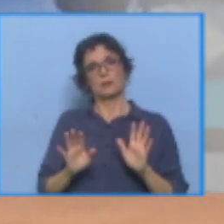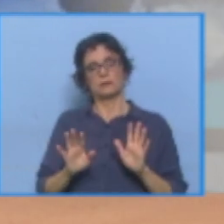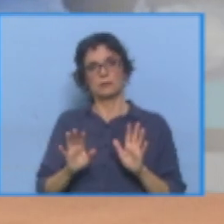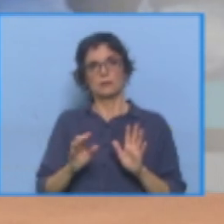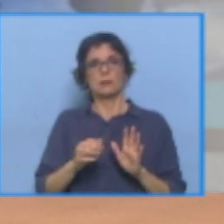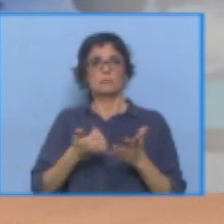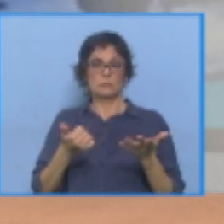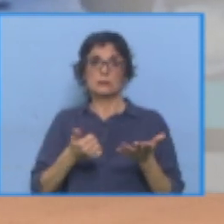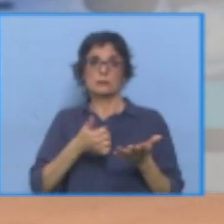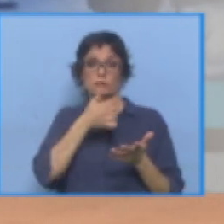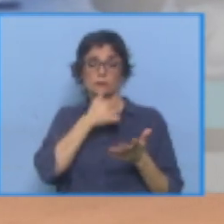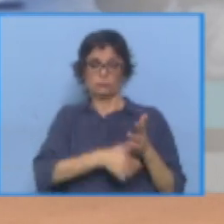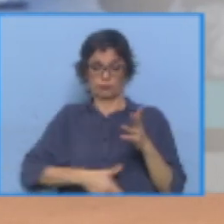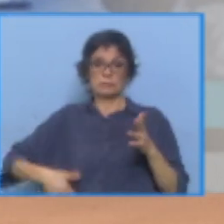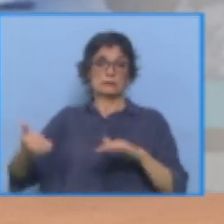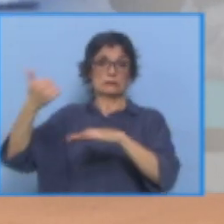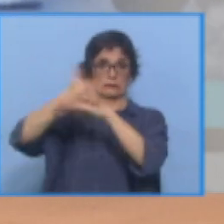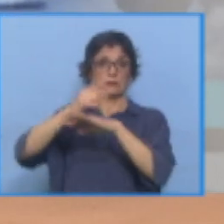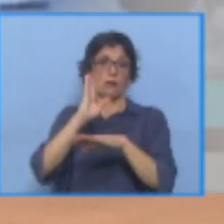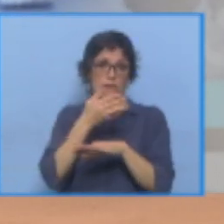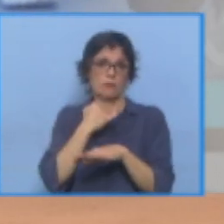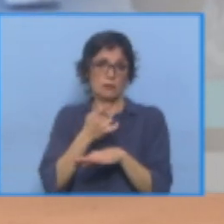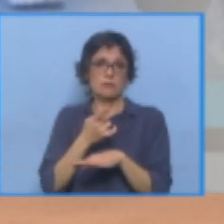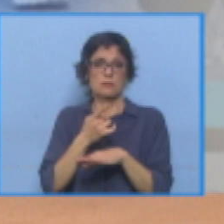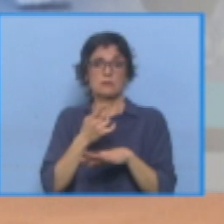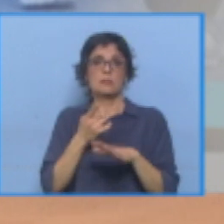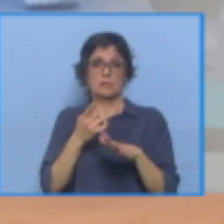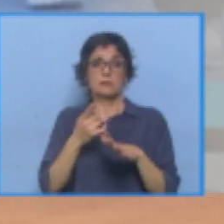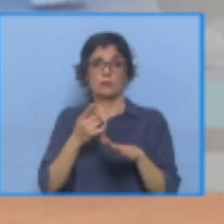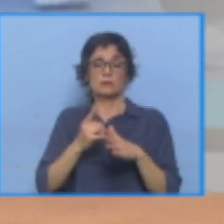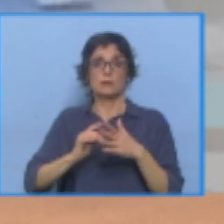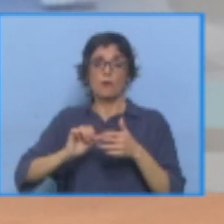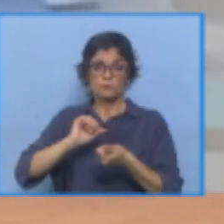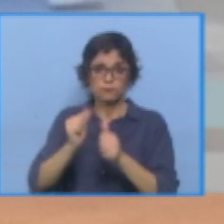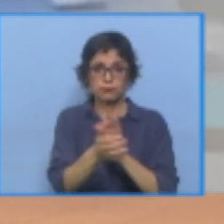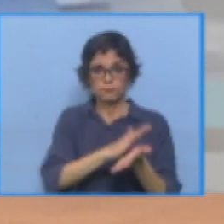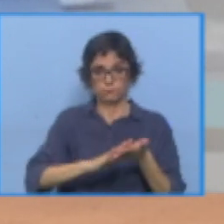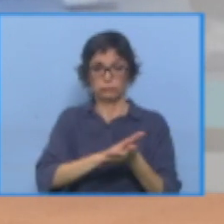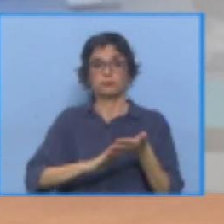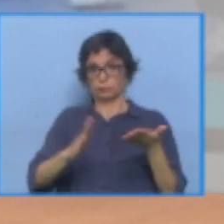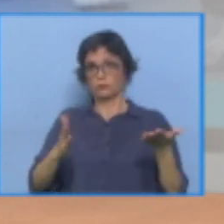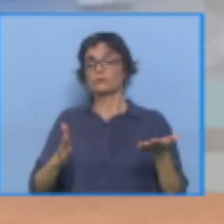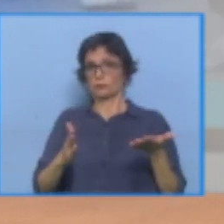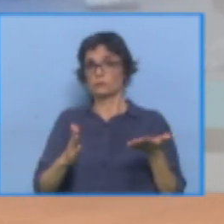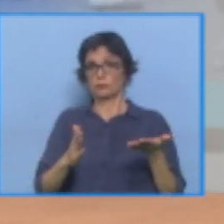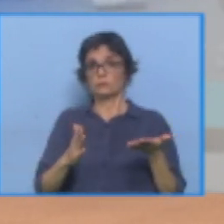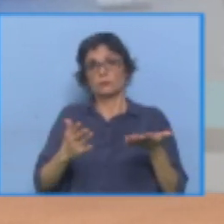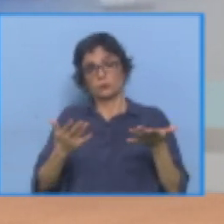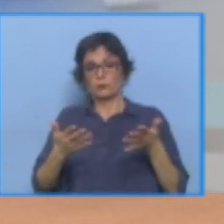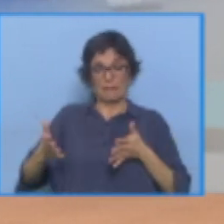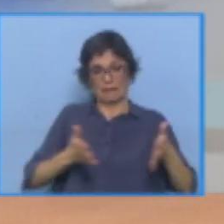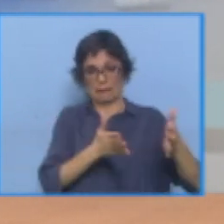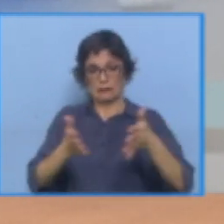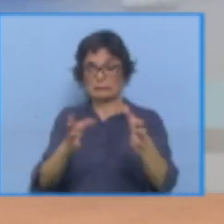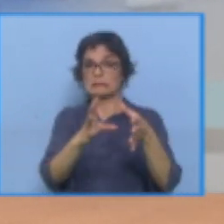daquilo que conhecia, daquilo que tinha lido, não seria expectável que houvesse mudanças de fundo, e parece-me também razoável não esperar, pelo menos nas